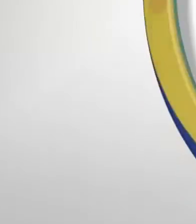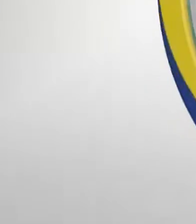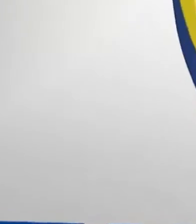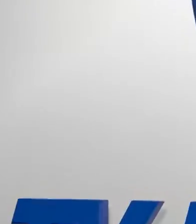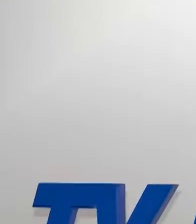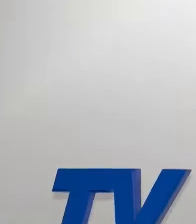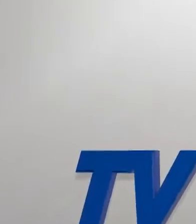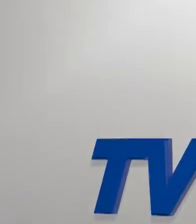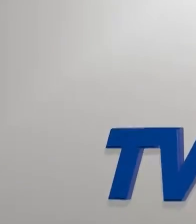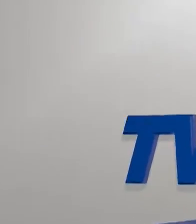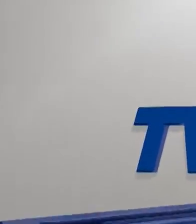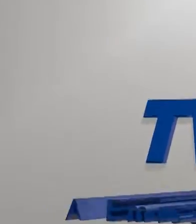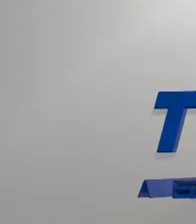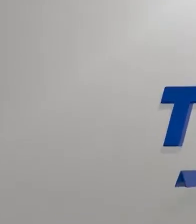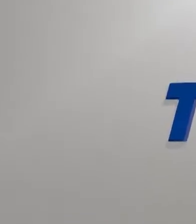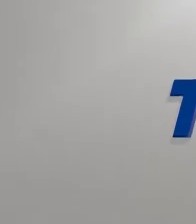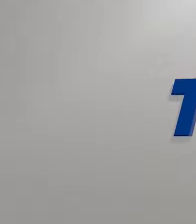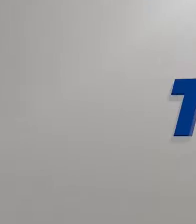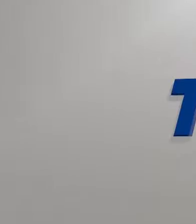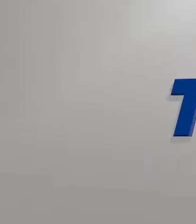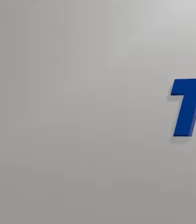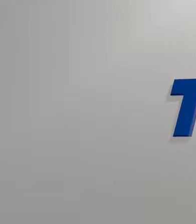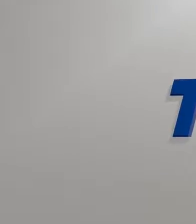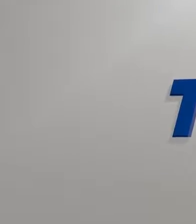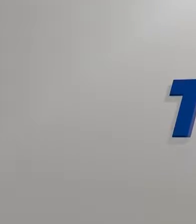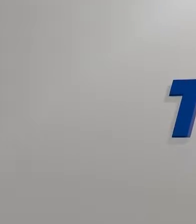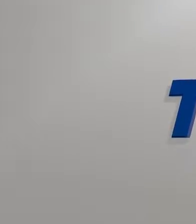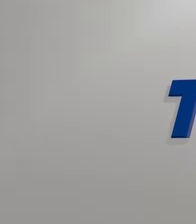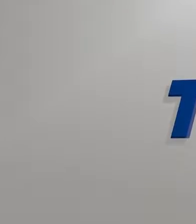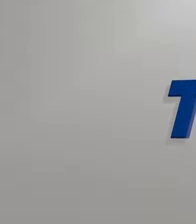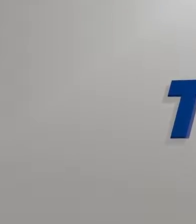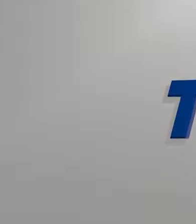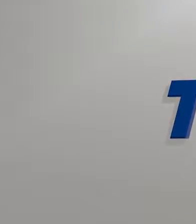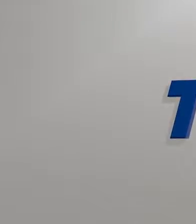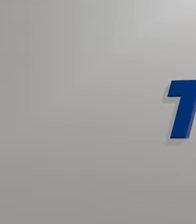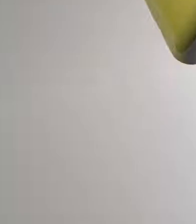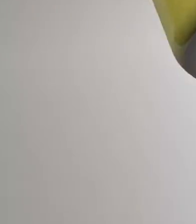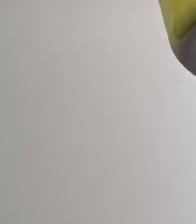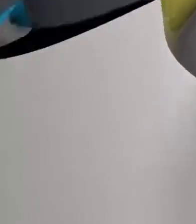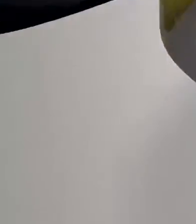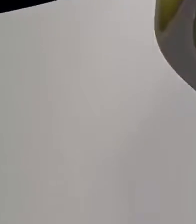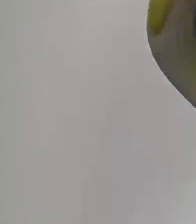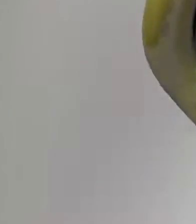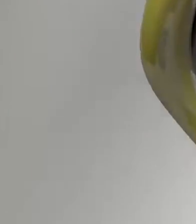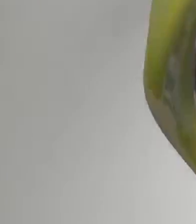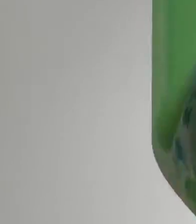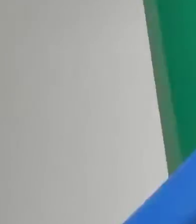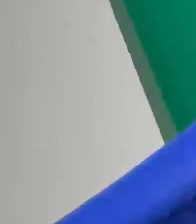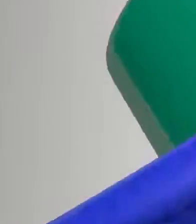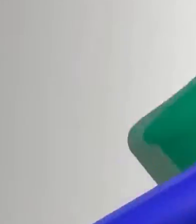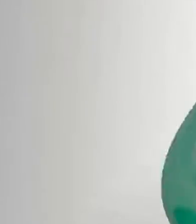TV Fortaleza, a emissora da Casa do Povo.